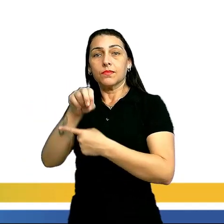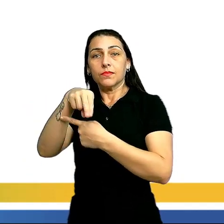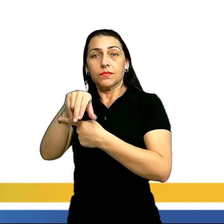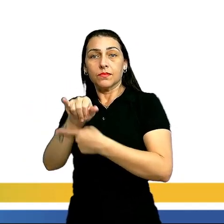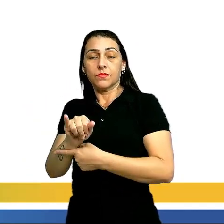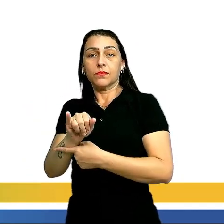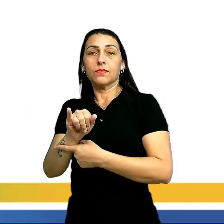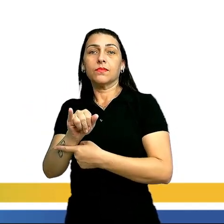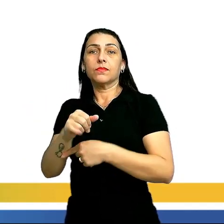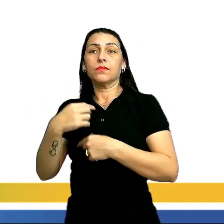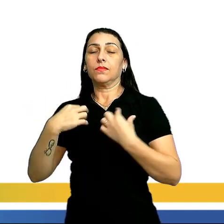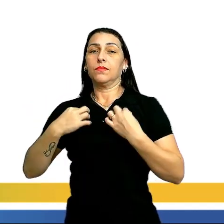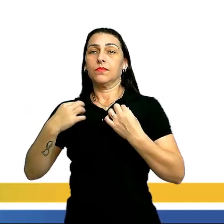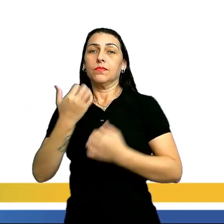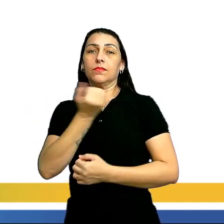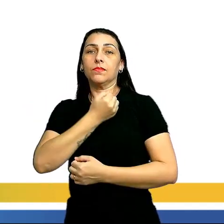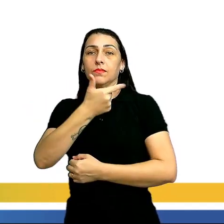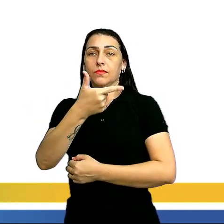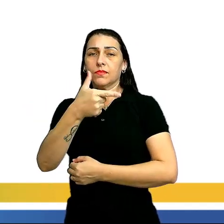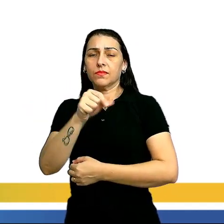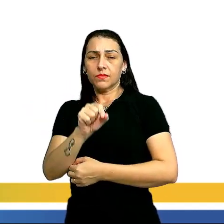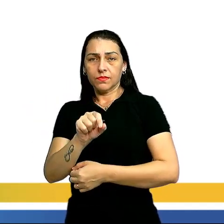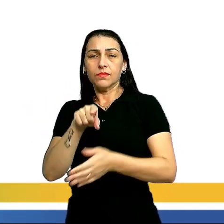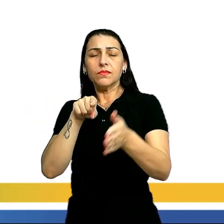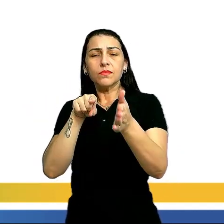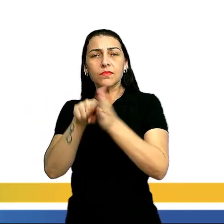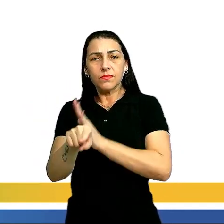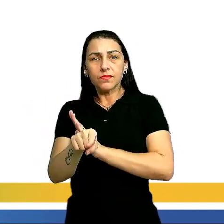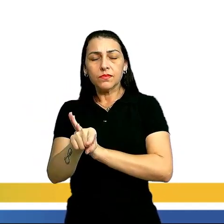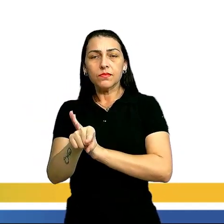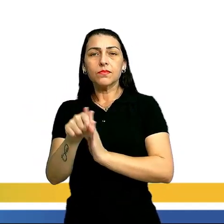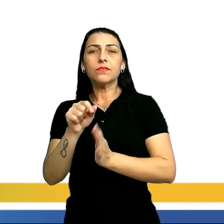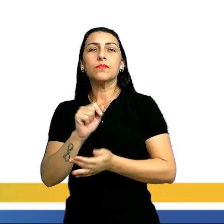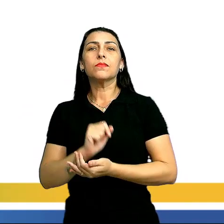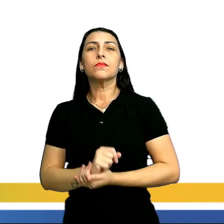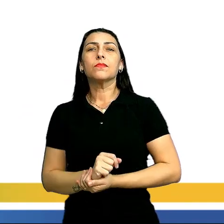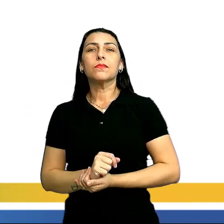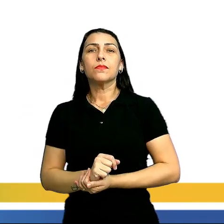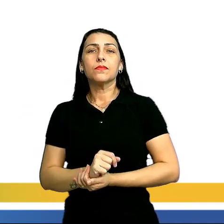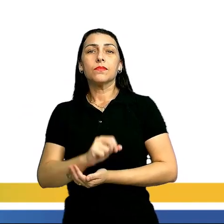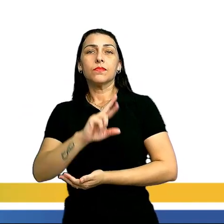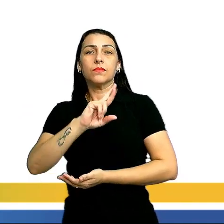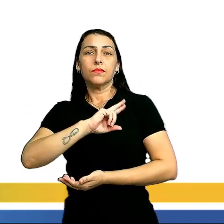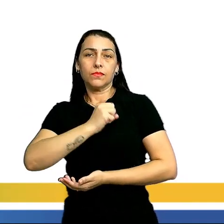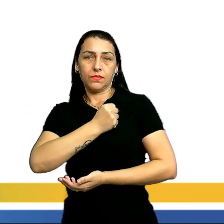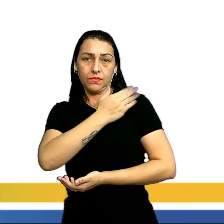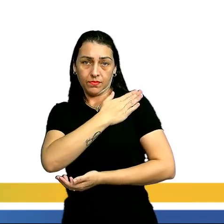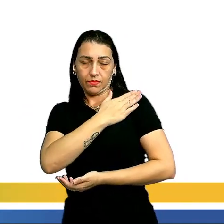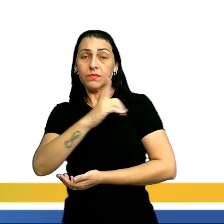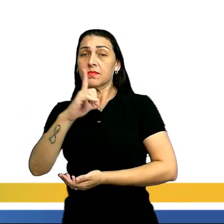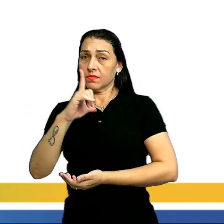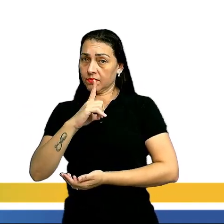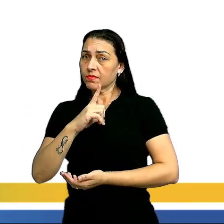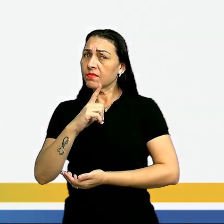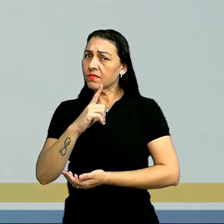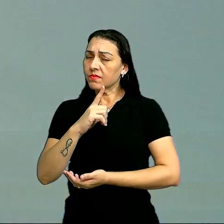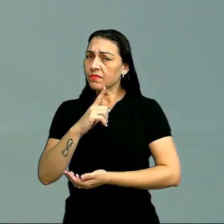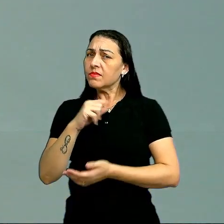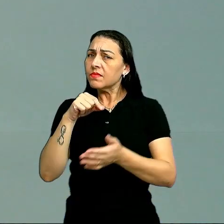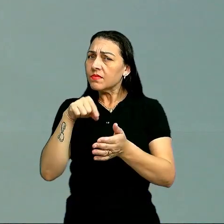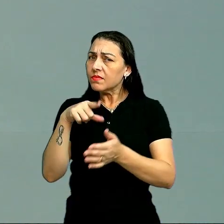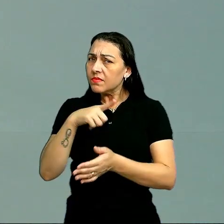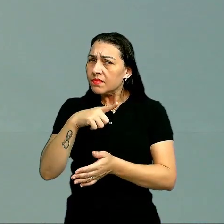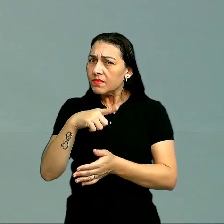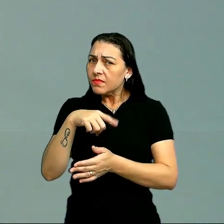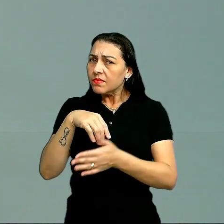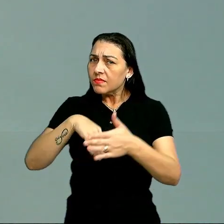20 aqui. E aí eu faço uma pergunta e eu digo o seguinte: o racismo, ele existe no futebol?